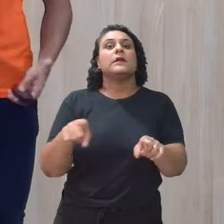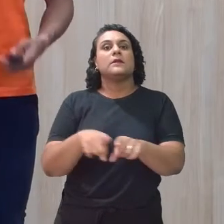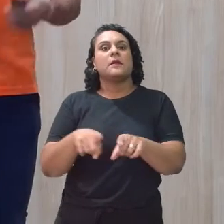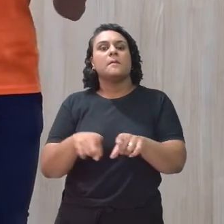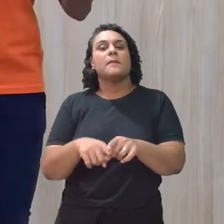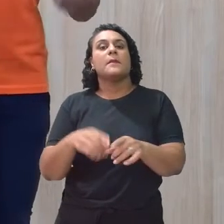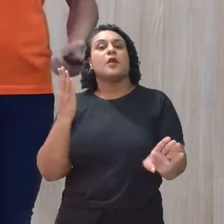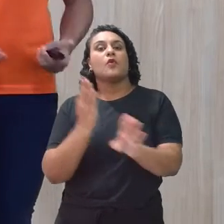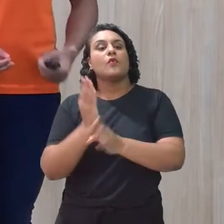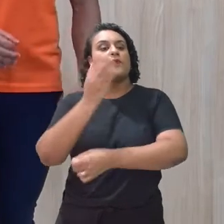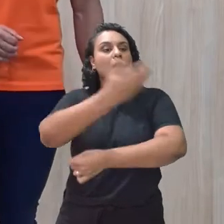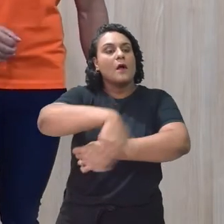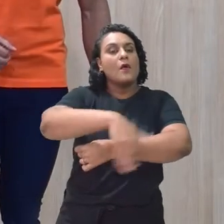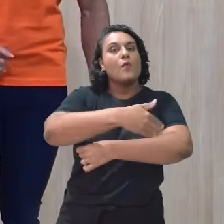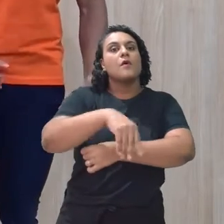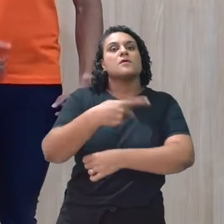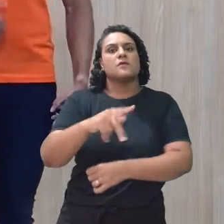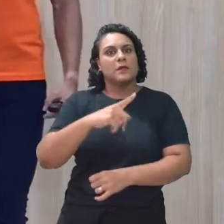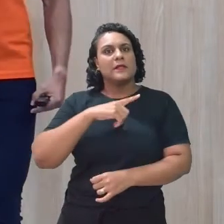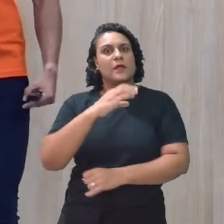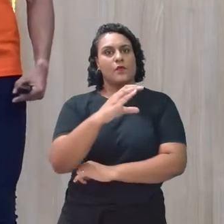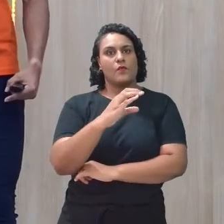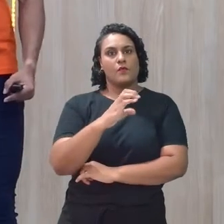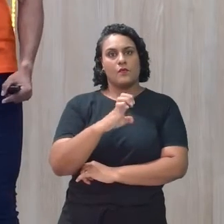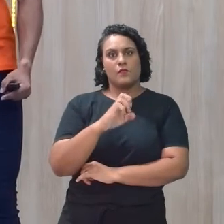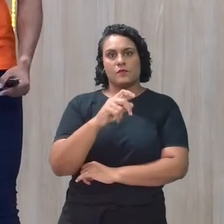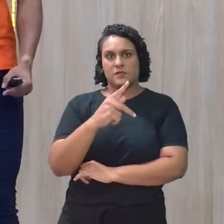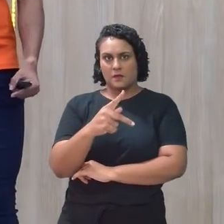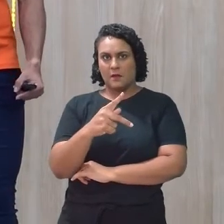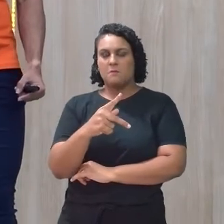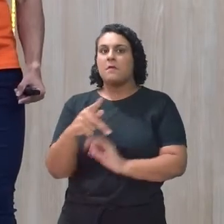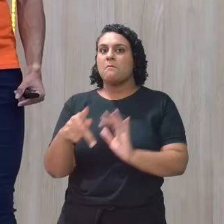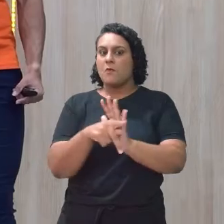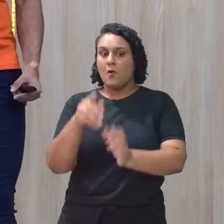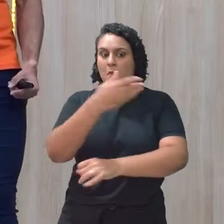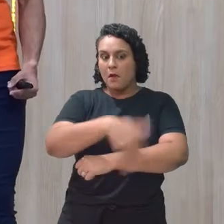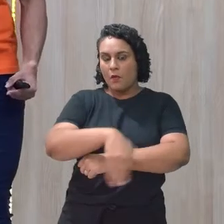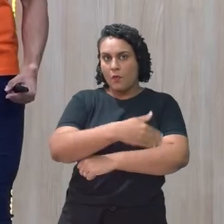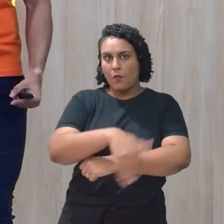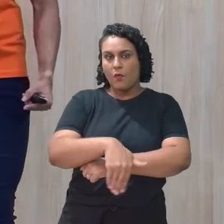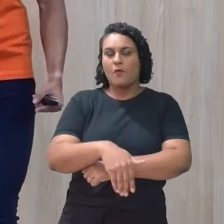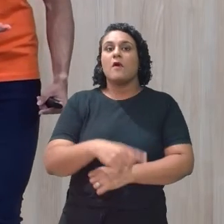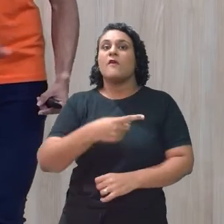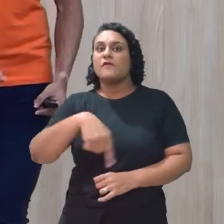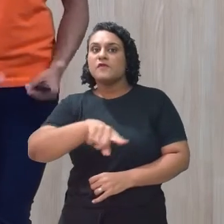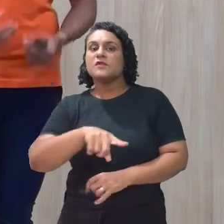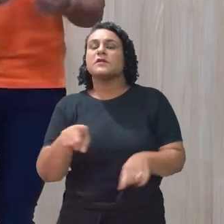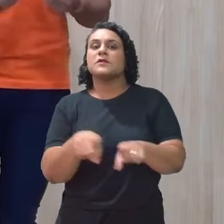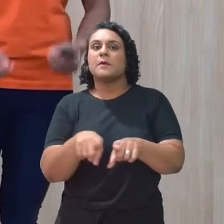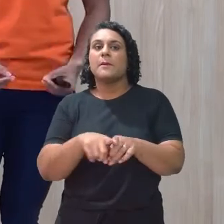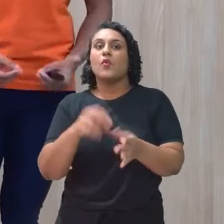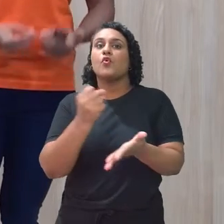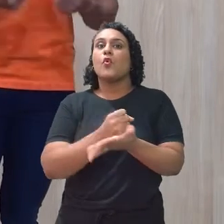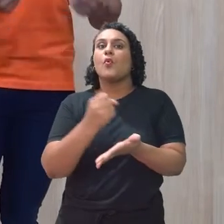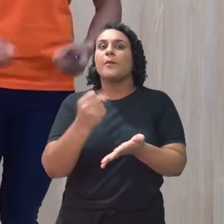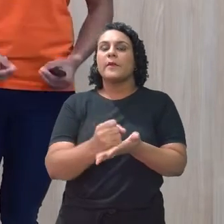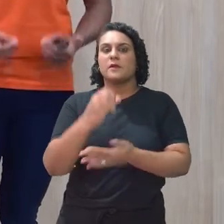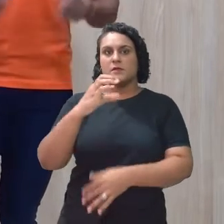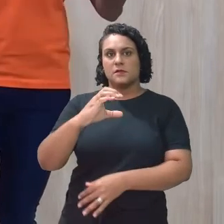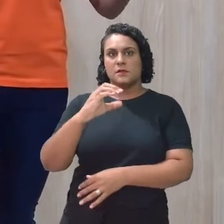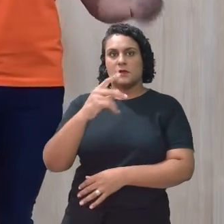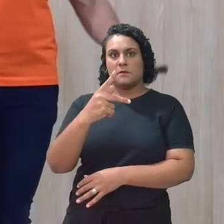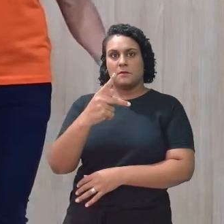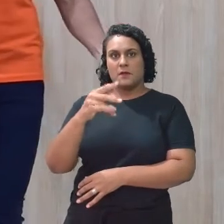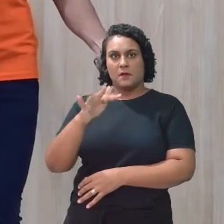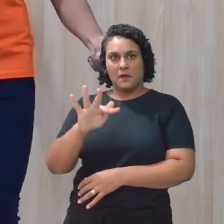casa é formado por um número. Você tem um registro, né? Um CPF, que é um número para